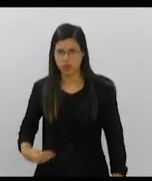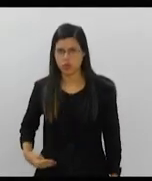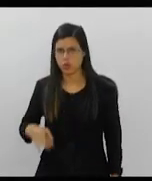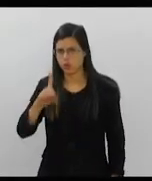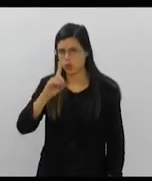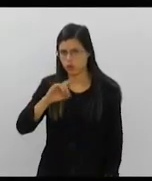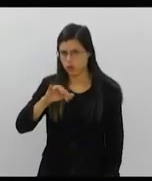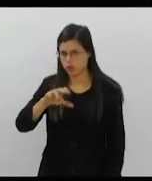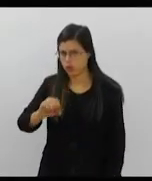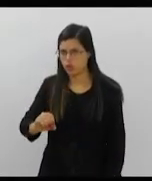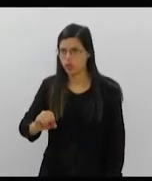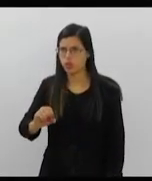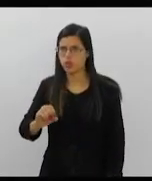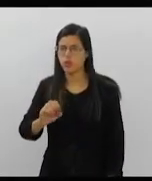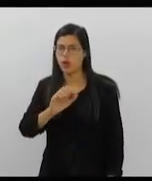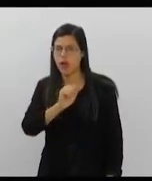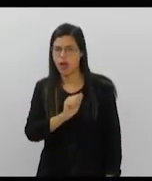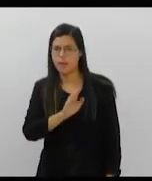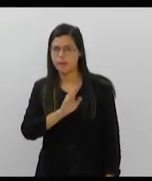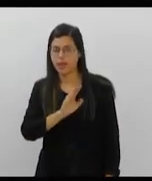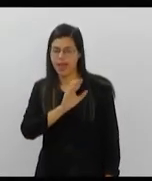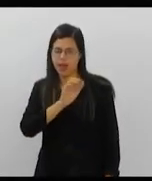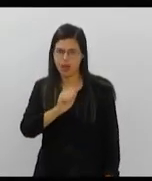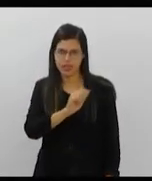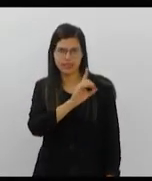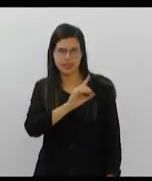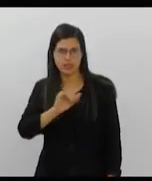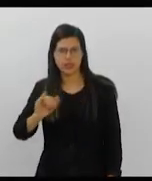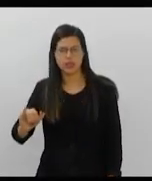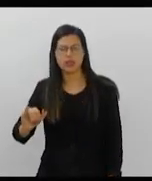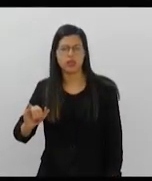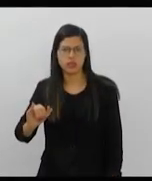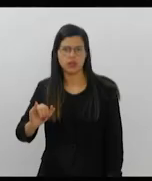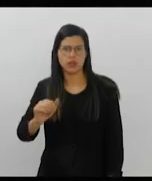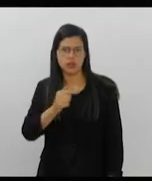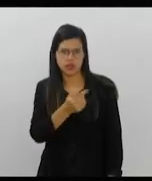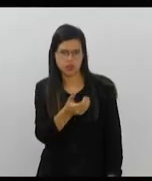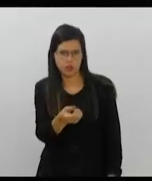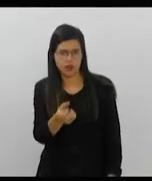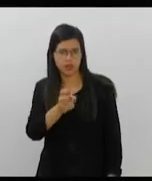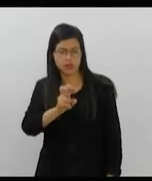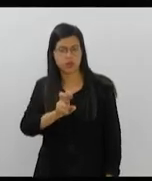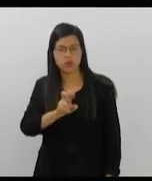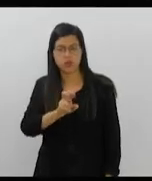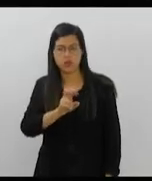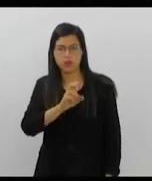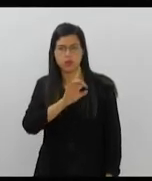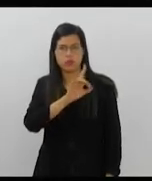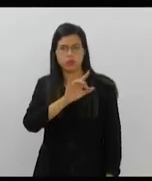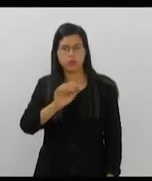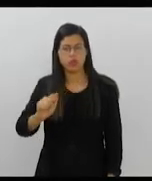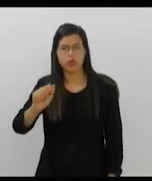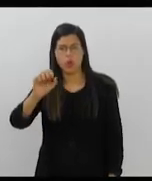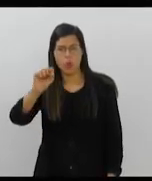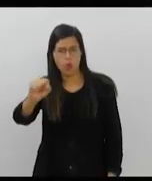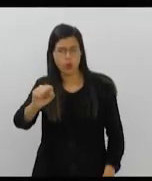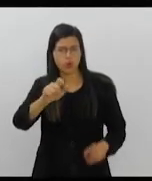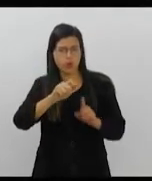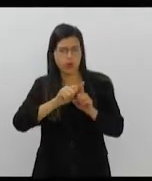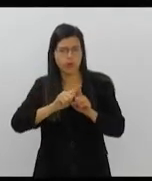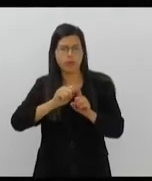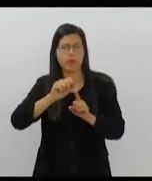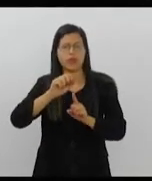na ADI 7695, foi no dia 8 de 8 de